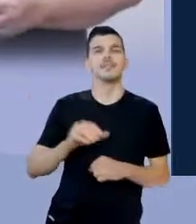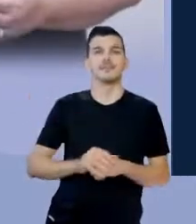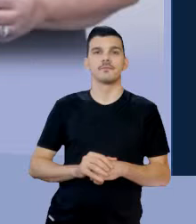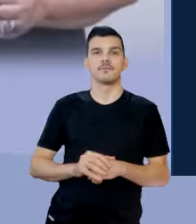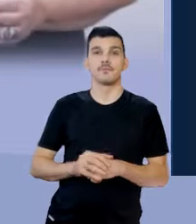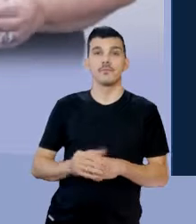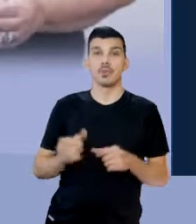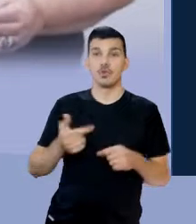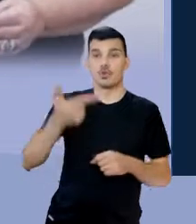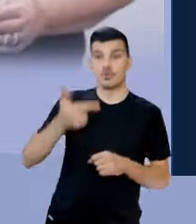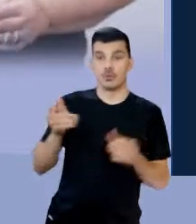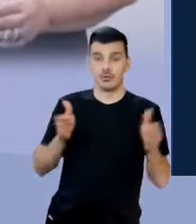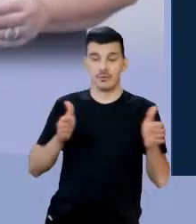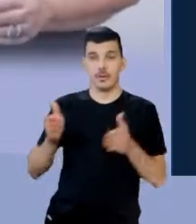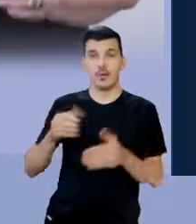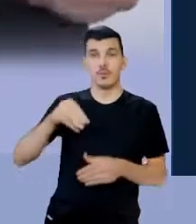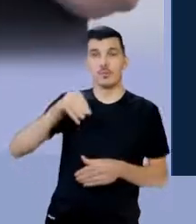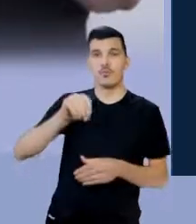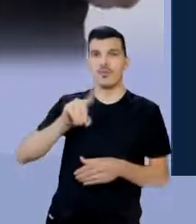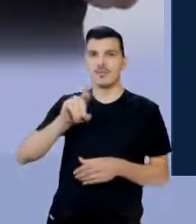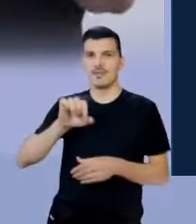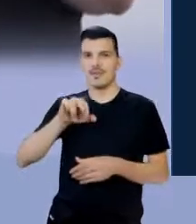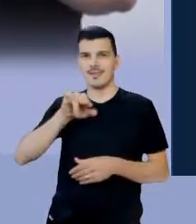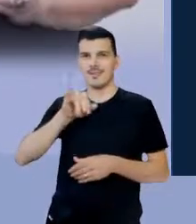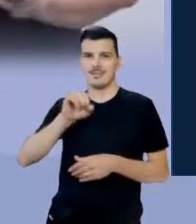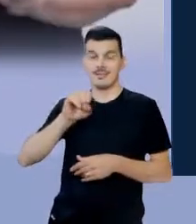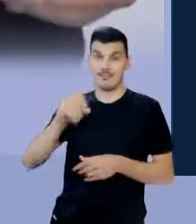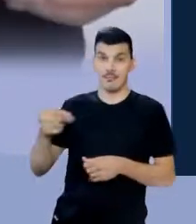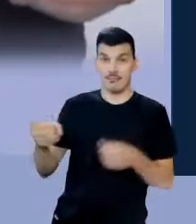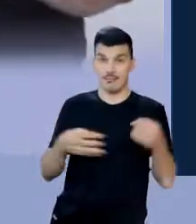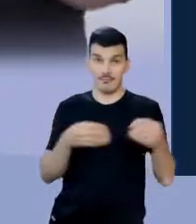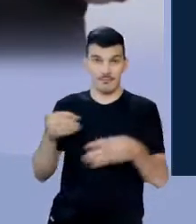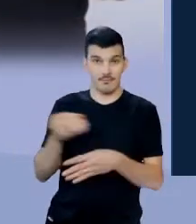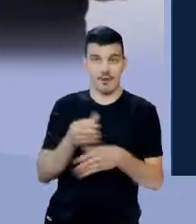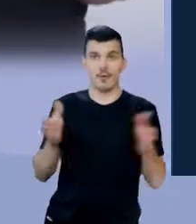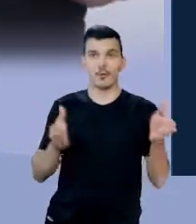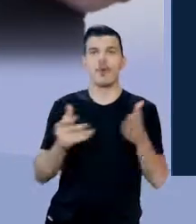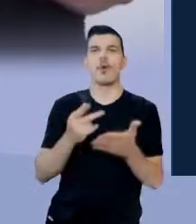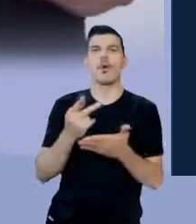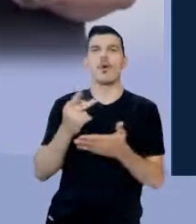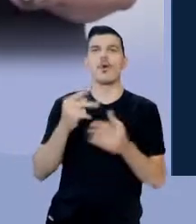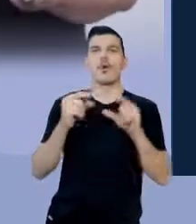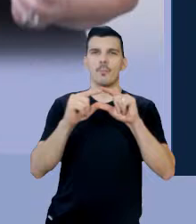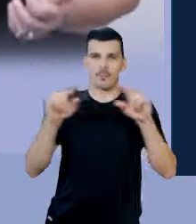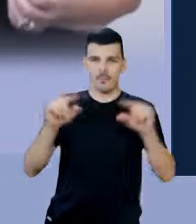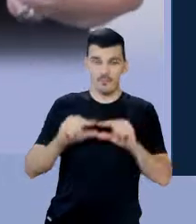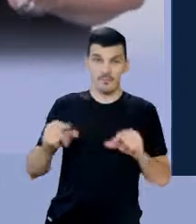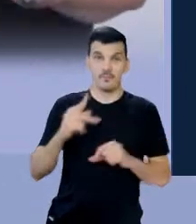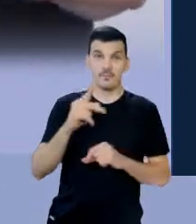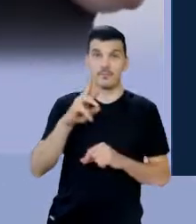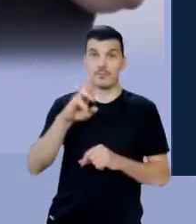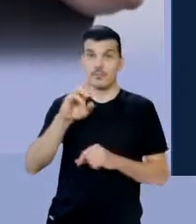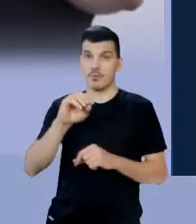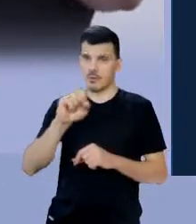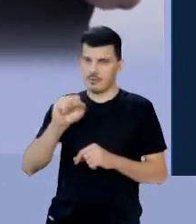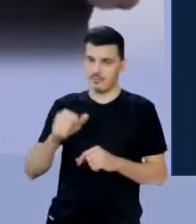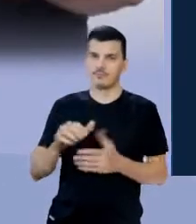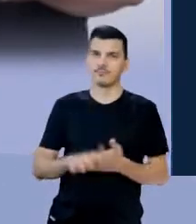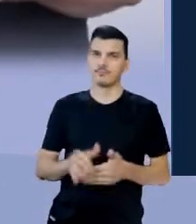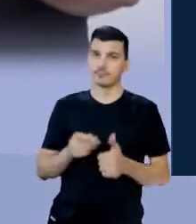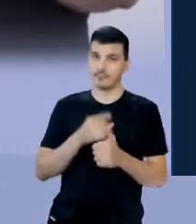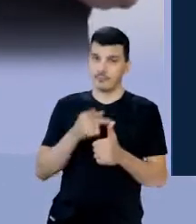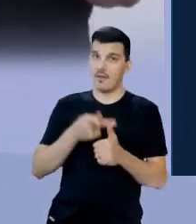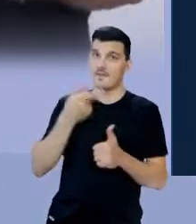acerca de segunda geração modernista na prosa. Conversamos acerca da primeira geração e falamos sobre